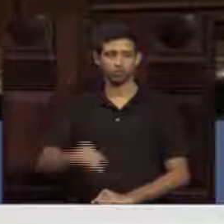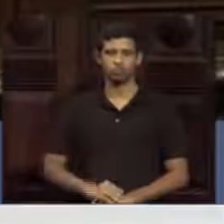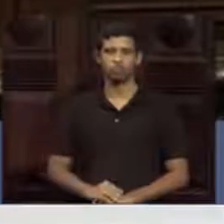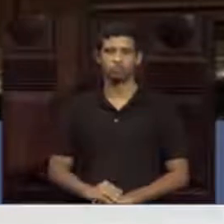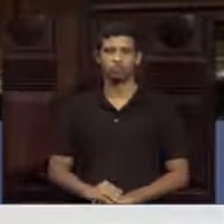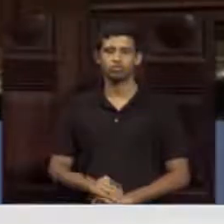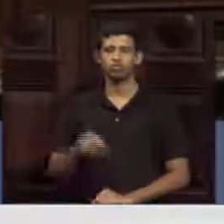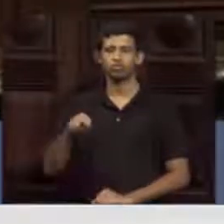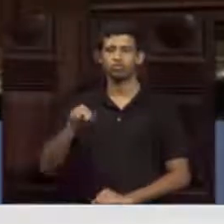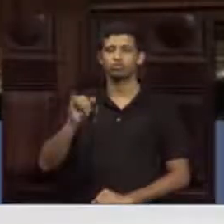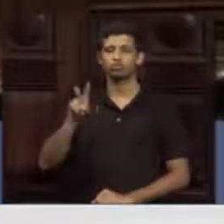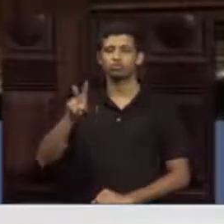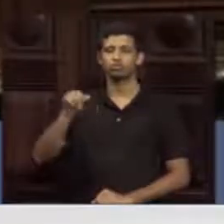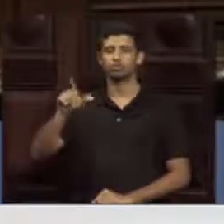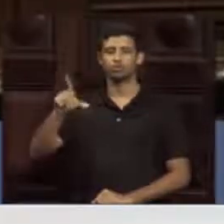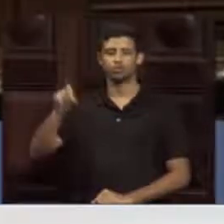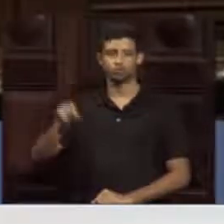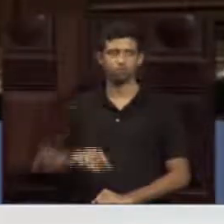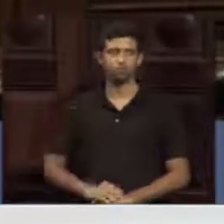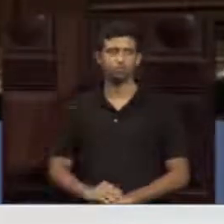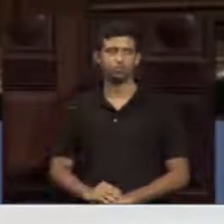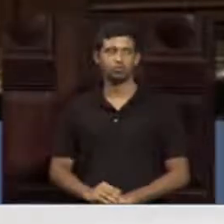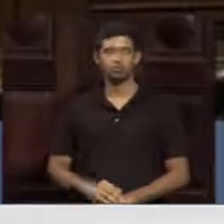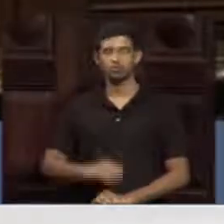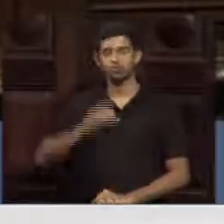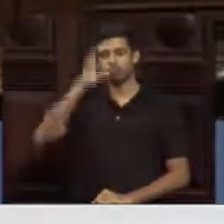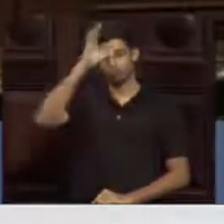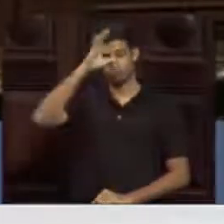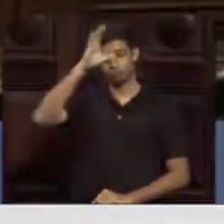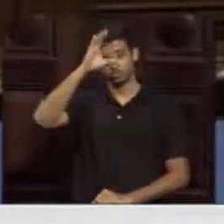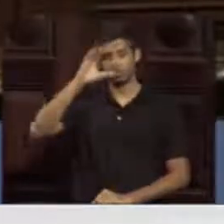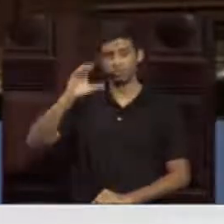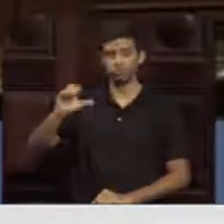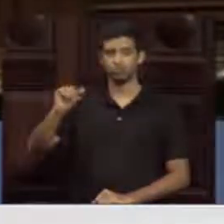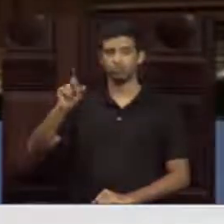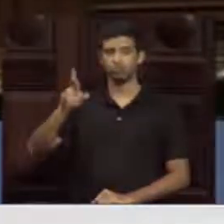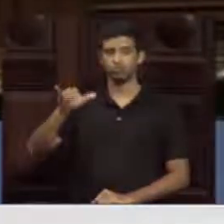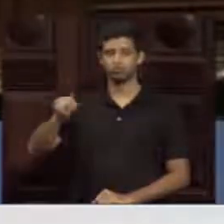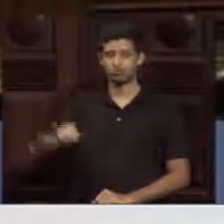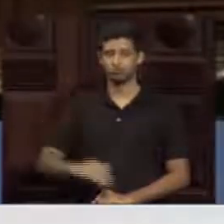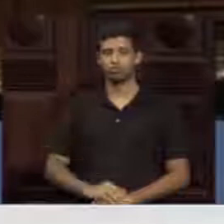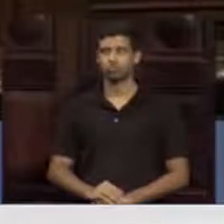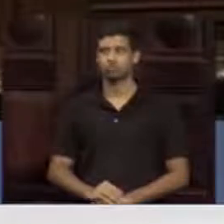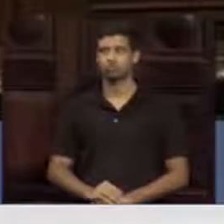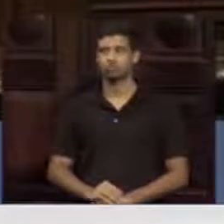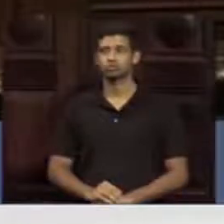Nivaldo Mulim e tio Carlos.